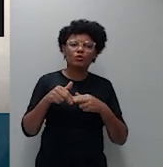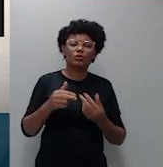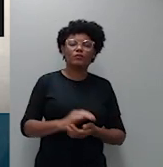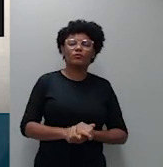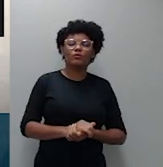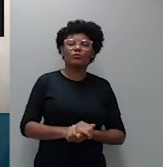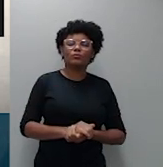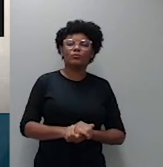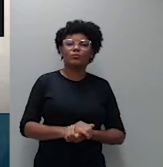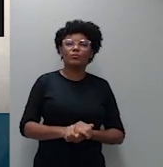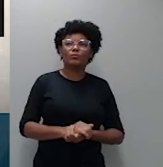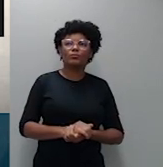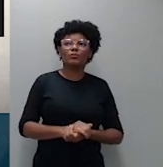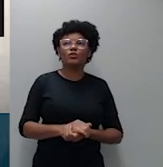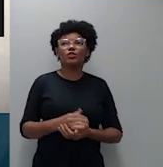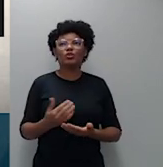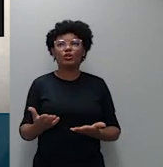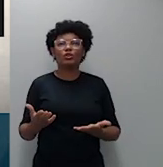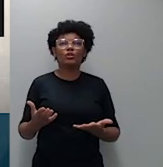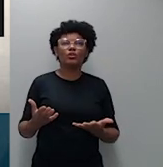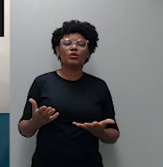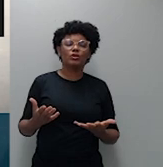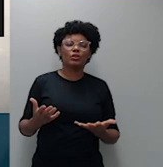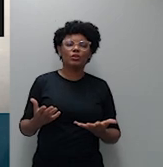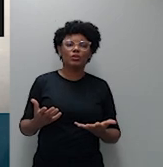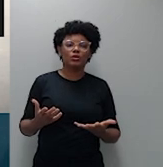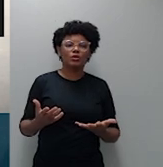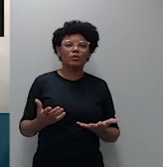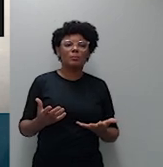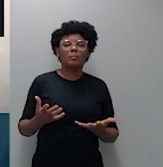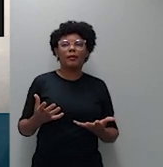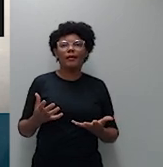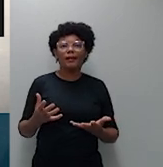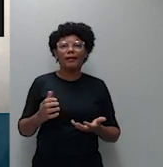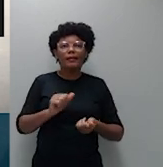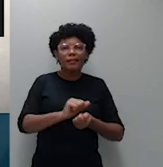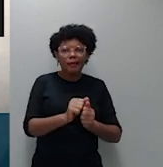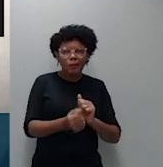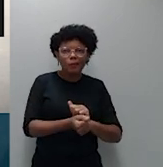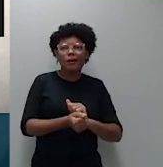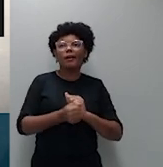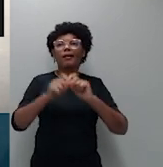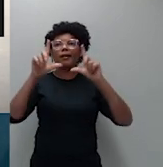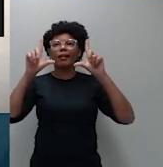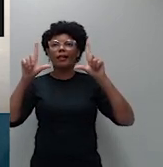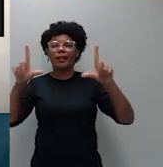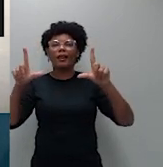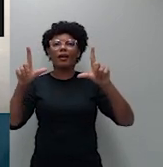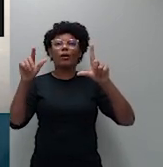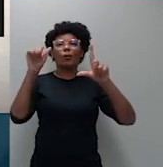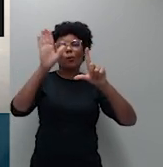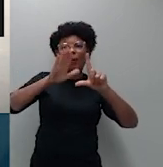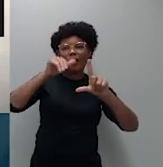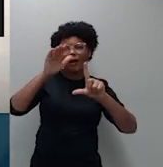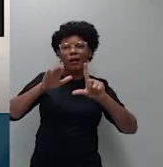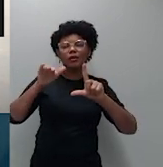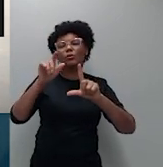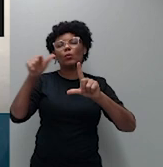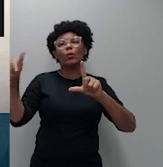elefantismo para adequar a sua obra ou por algum outro fundamento